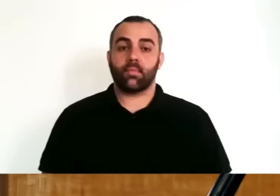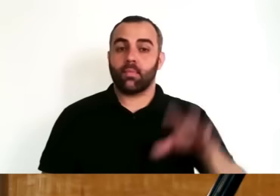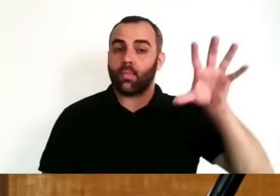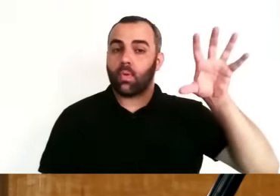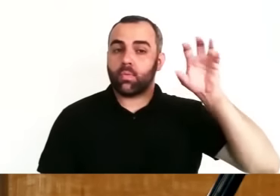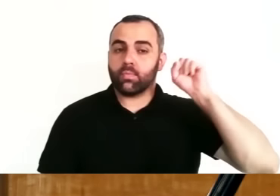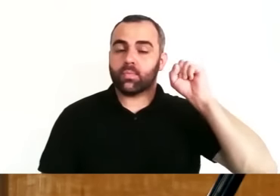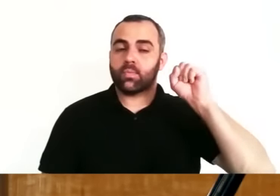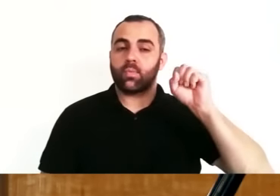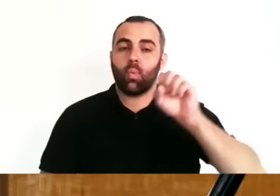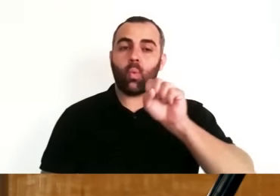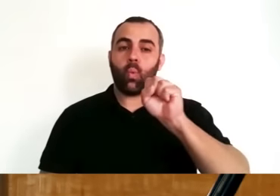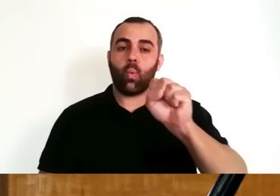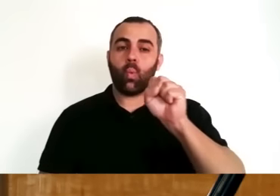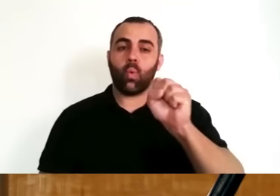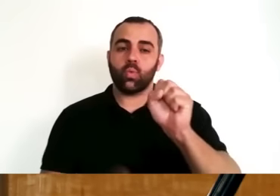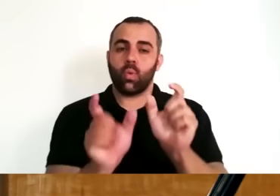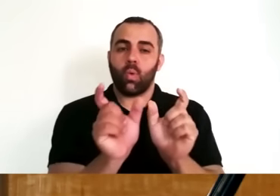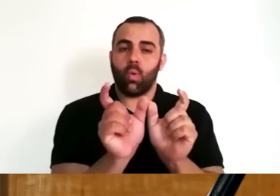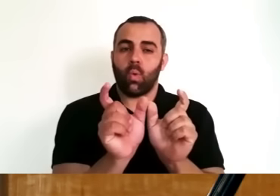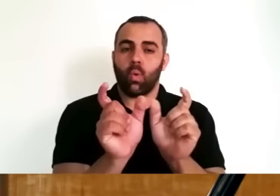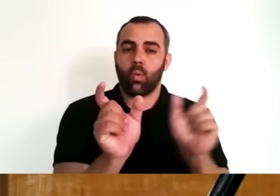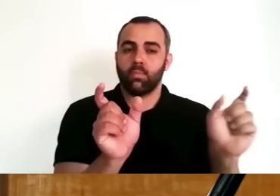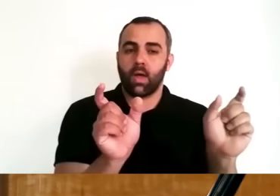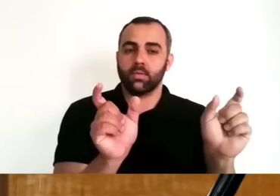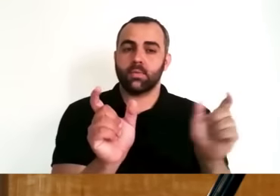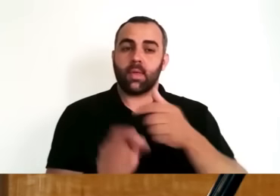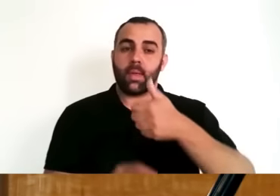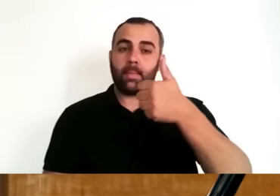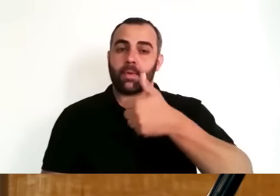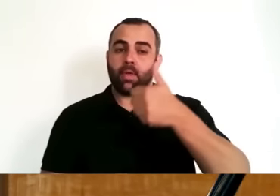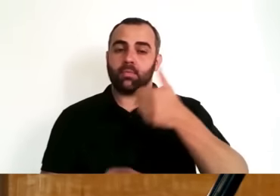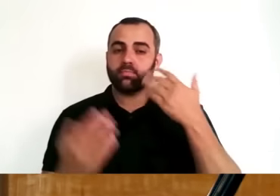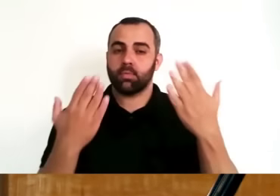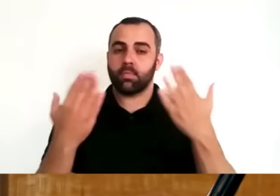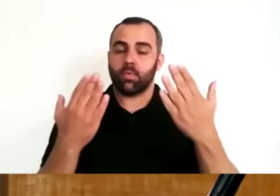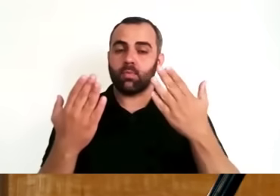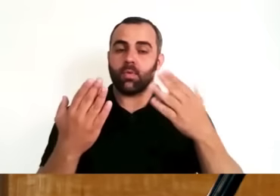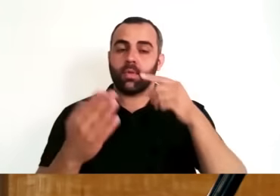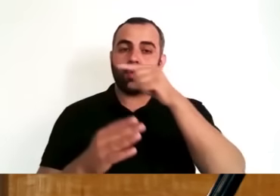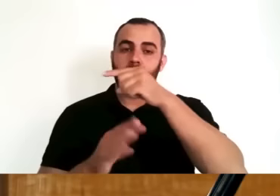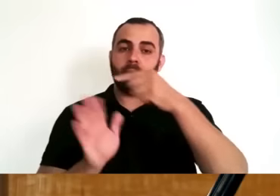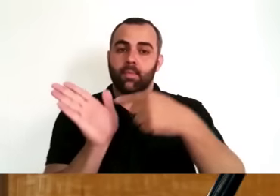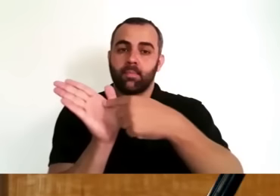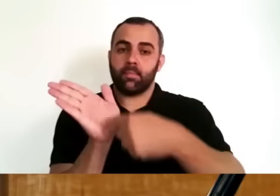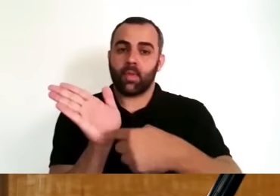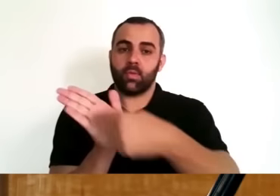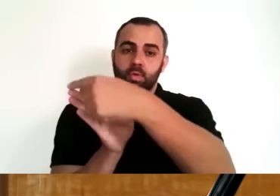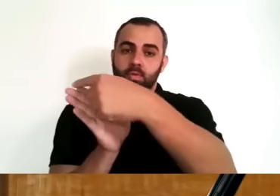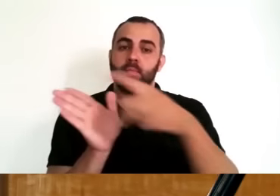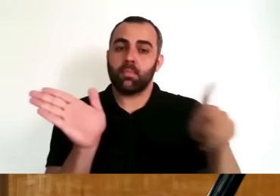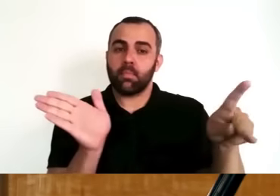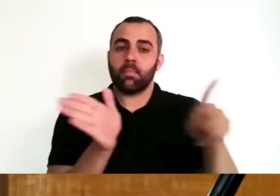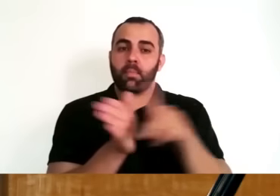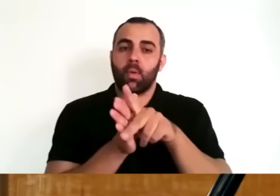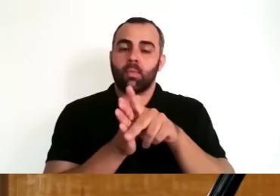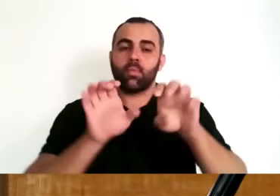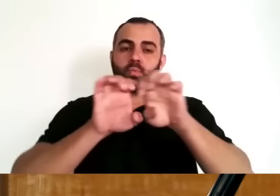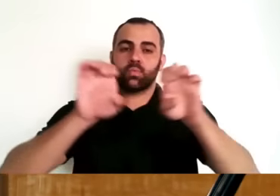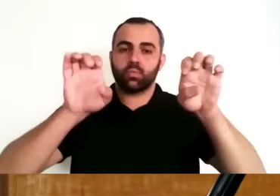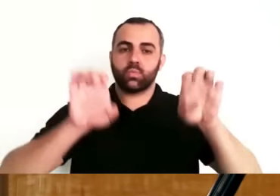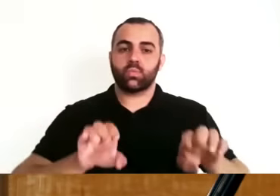Vamos ouvir 8 compassos com esse primeiro parâmetro em que a nota da melodia pertence à estrutura do